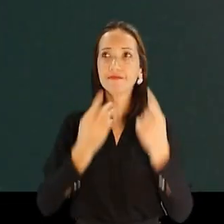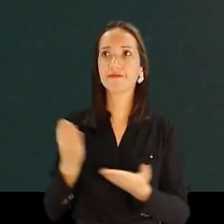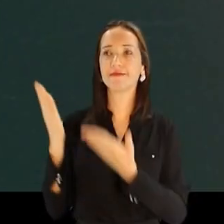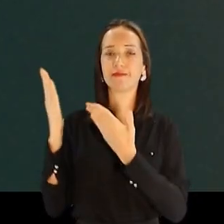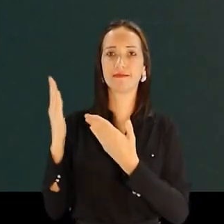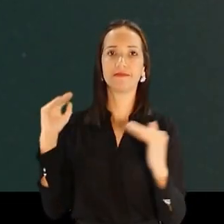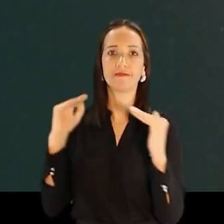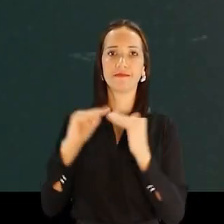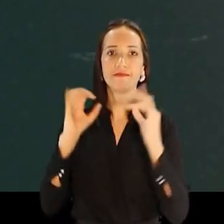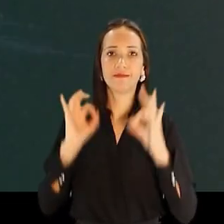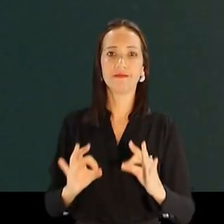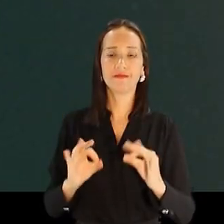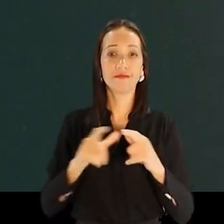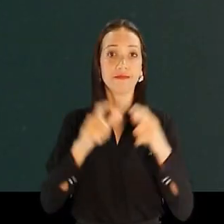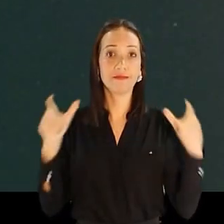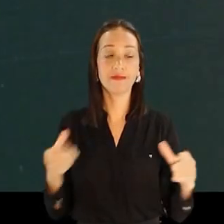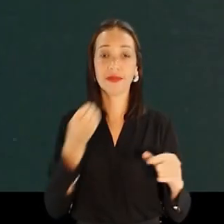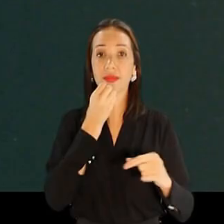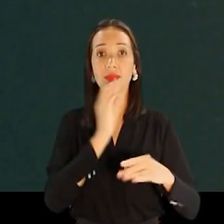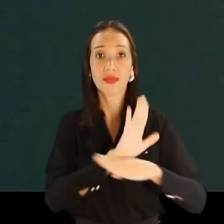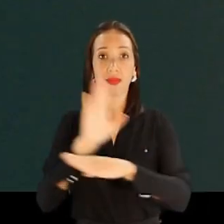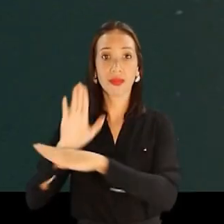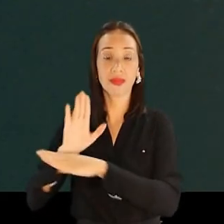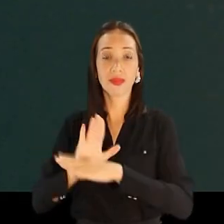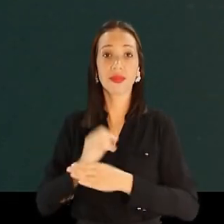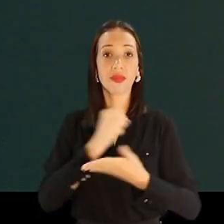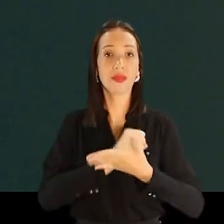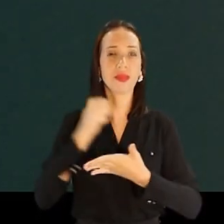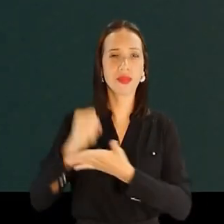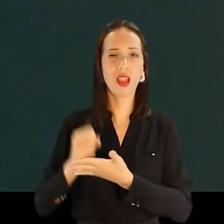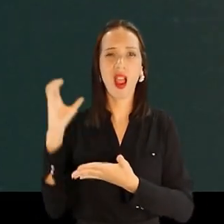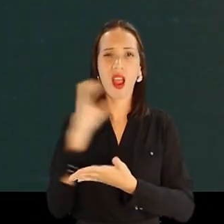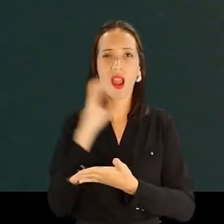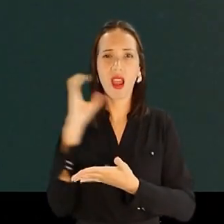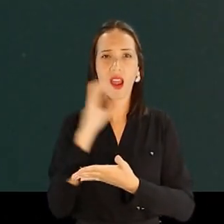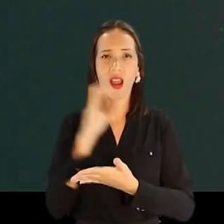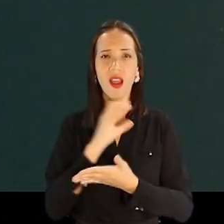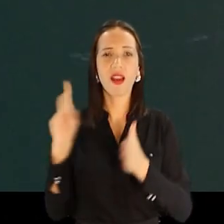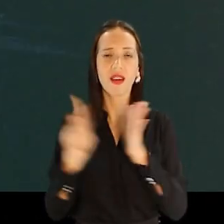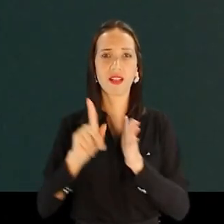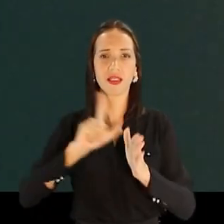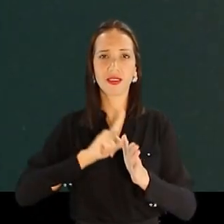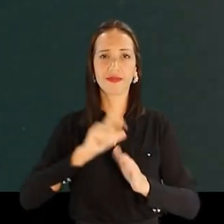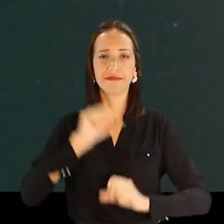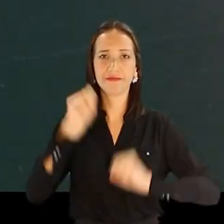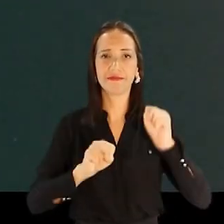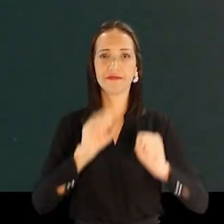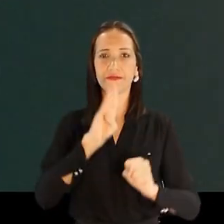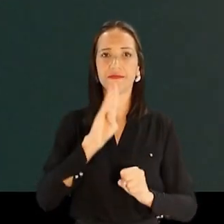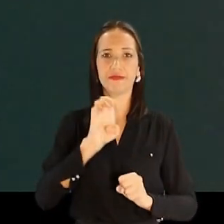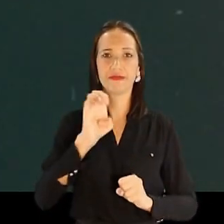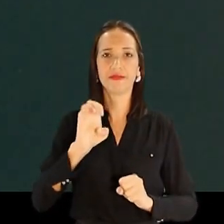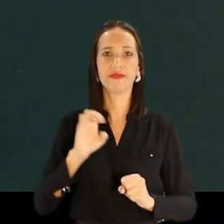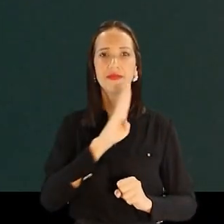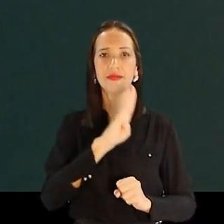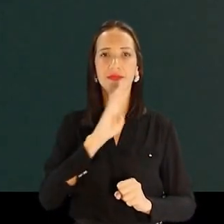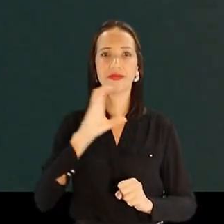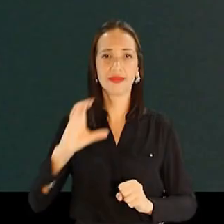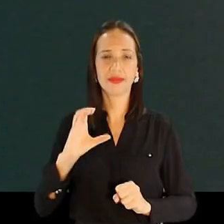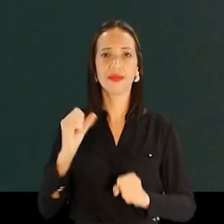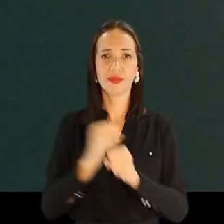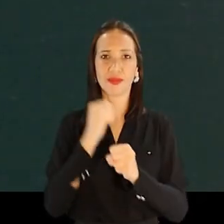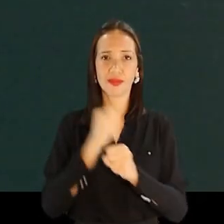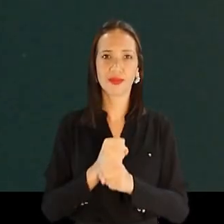Veja que coincidência. As maiores beneficiadas por esses contratos emergenciais são as empreiteiras B&B Engenharia,